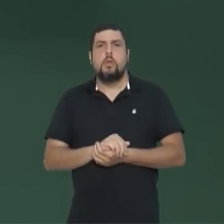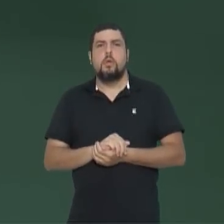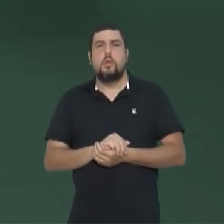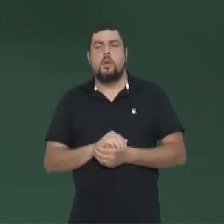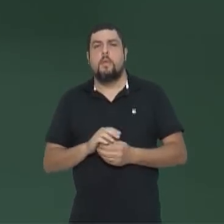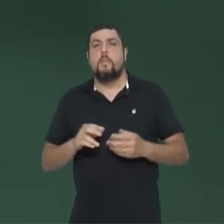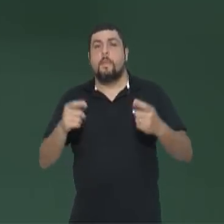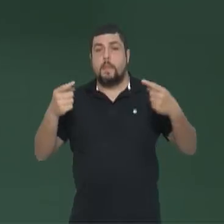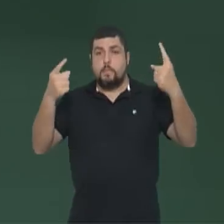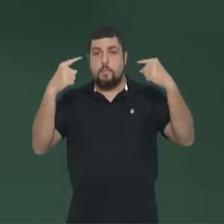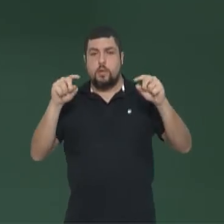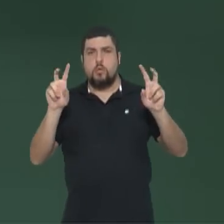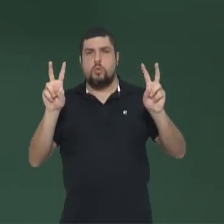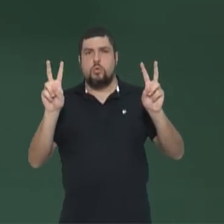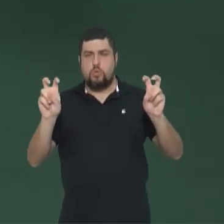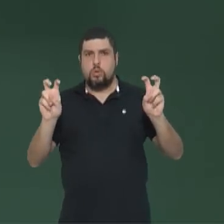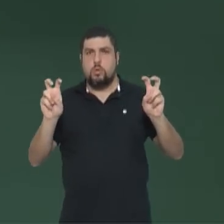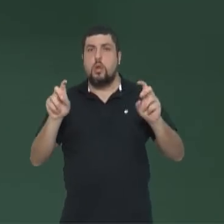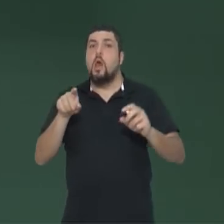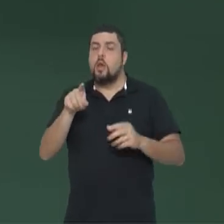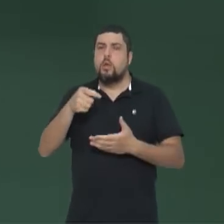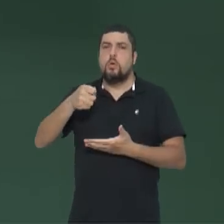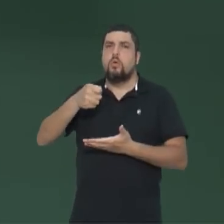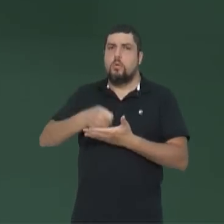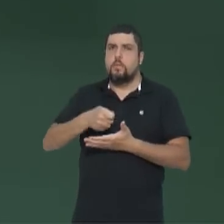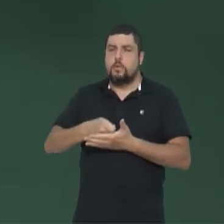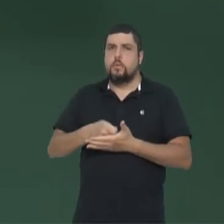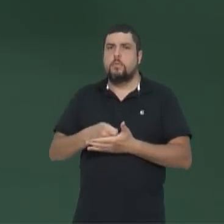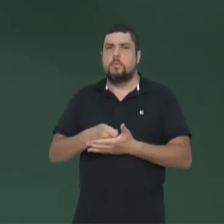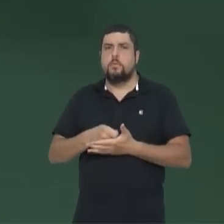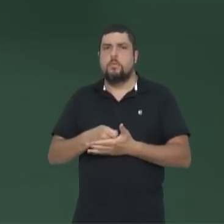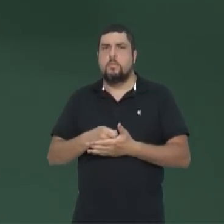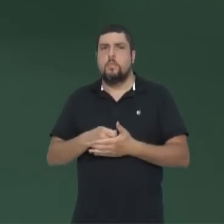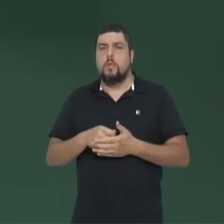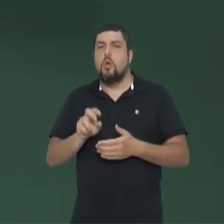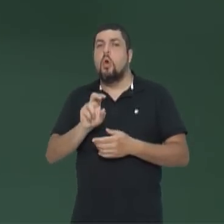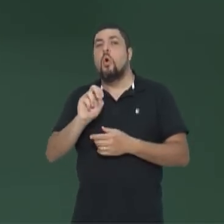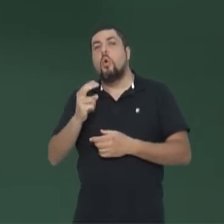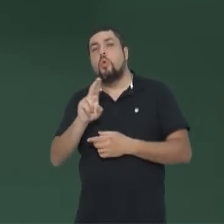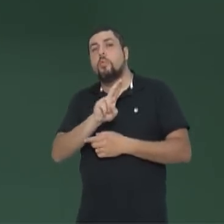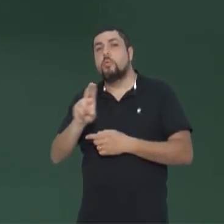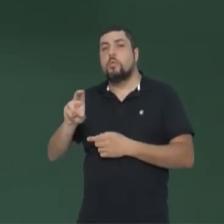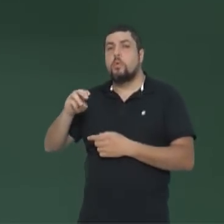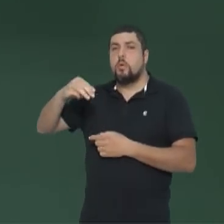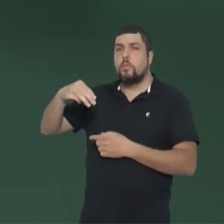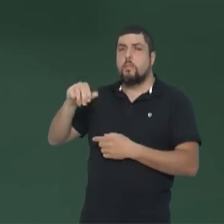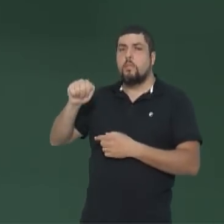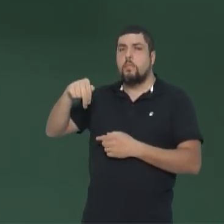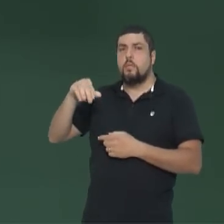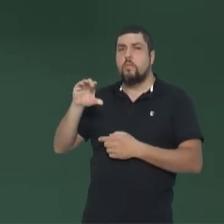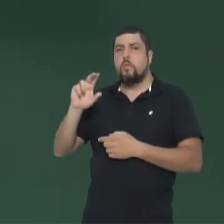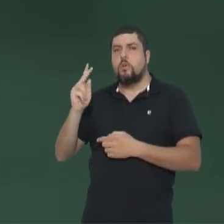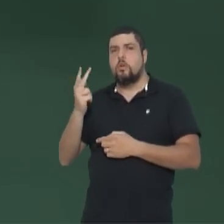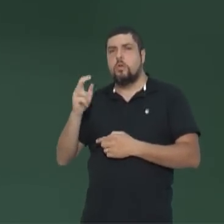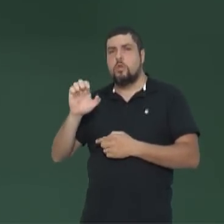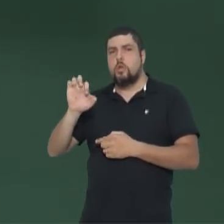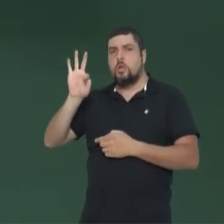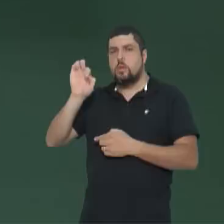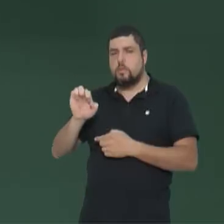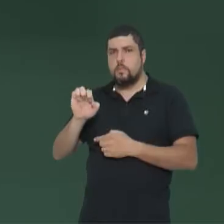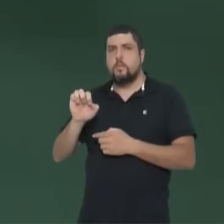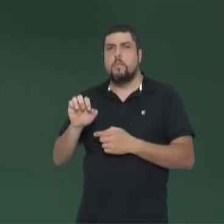O título, não. Então, o título também chamado de manchete, né? Esse não é facultativo, é obrigatório,